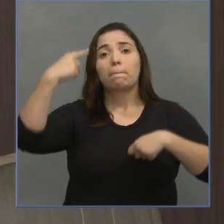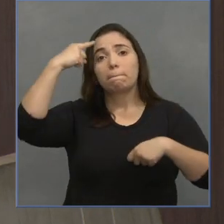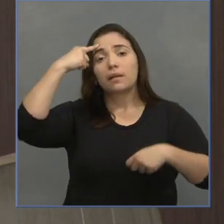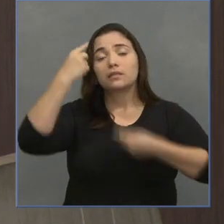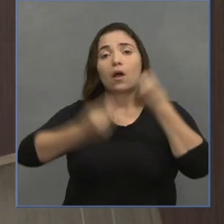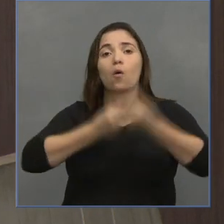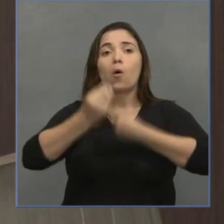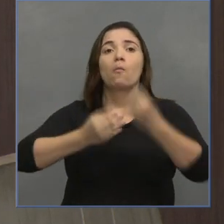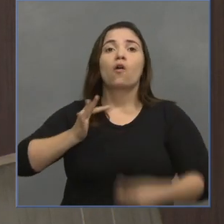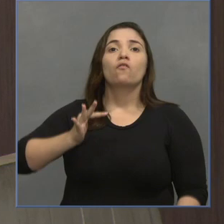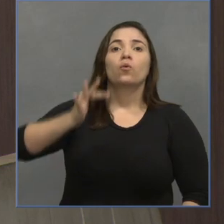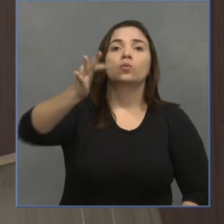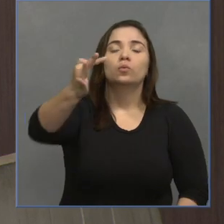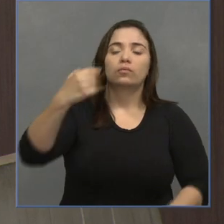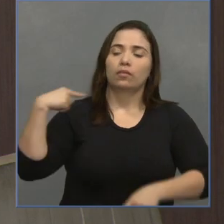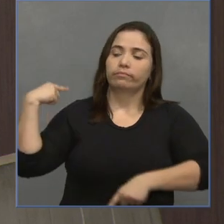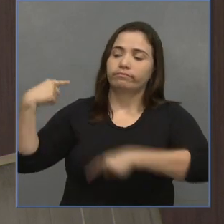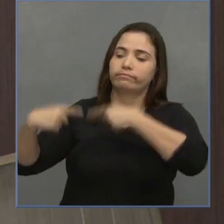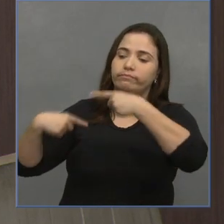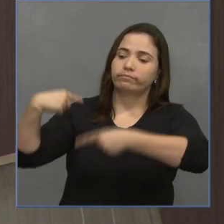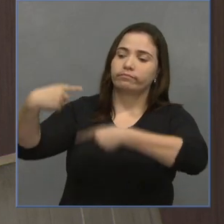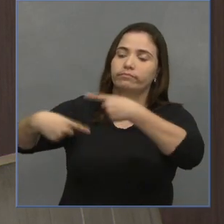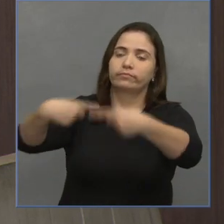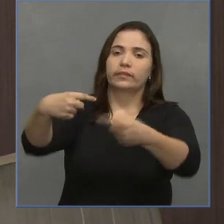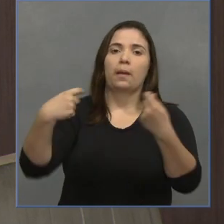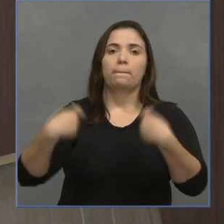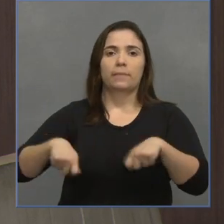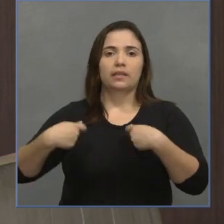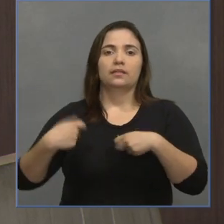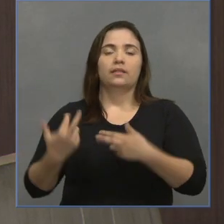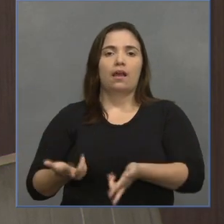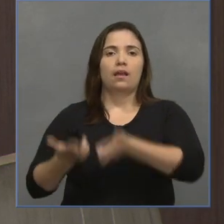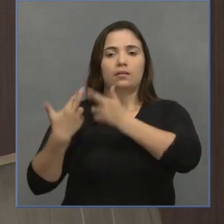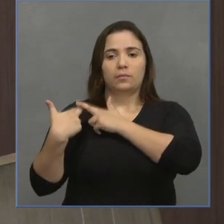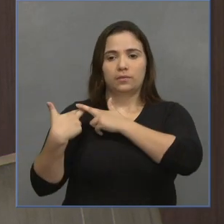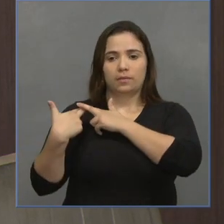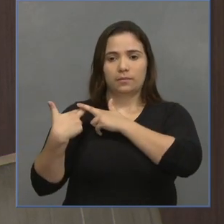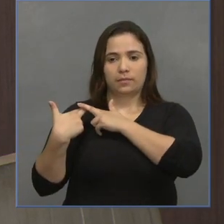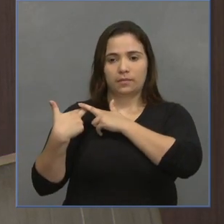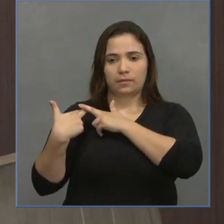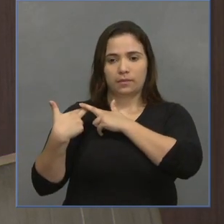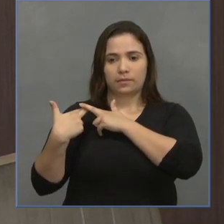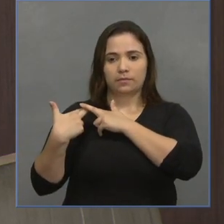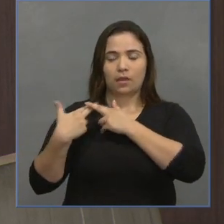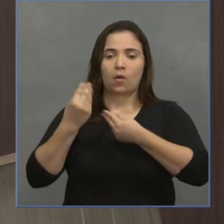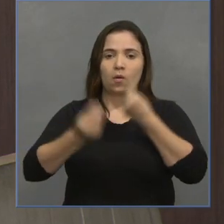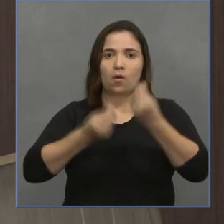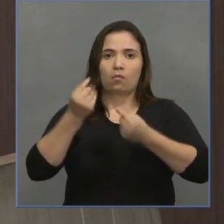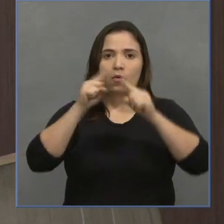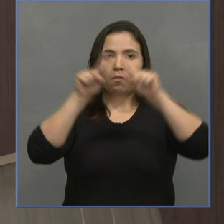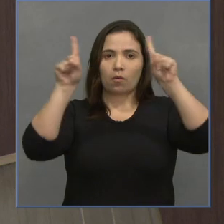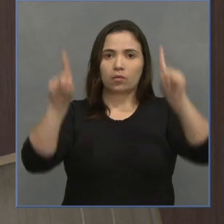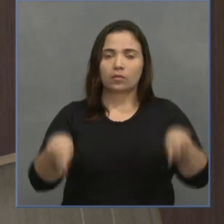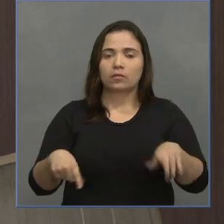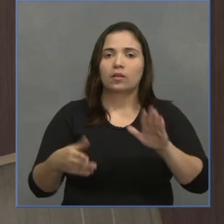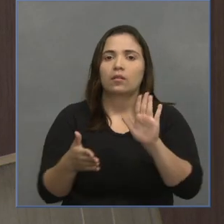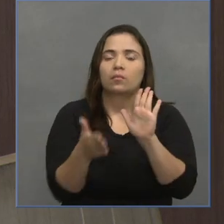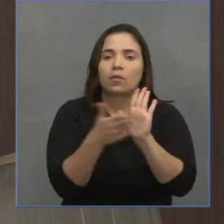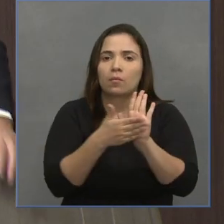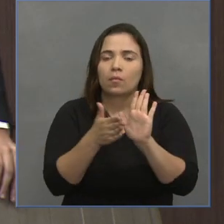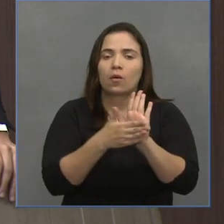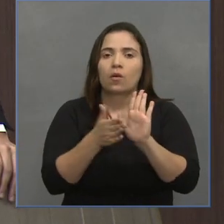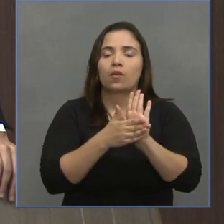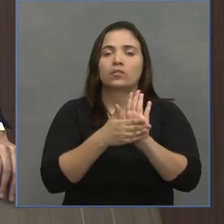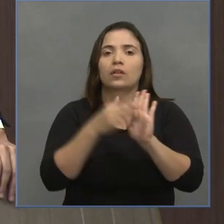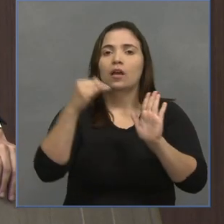atuais gerações, elas têm a responsabilidade de deixar um modelo econômico, um modelo de gestão de recursos hídricos, um modelo